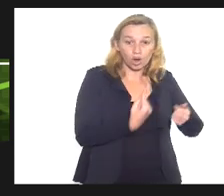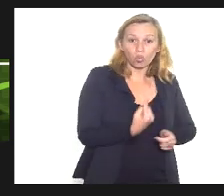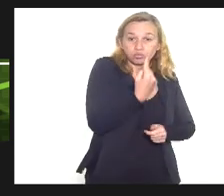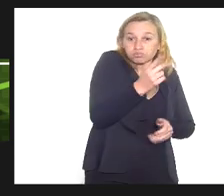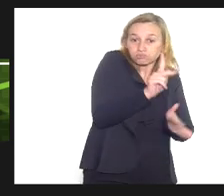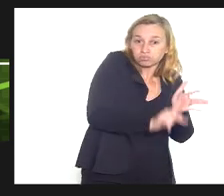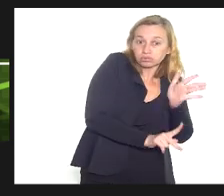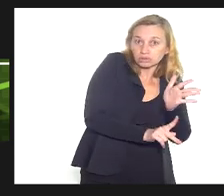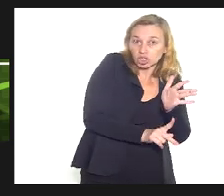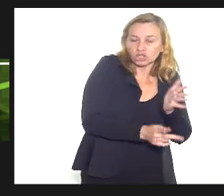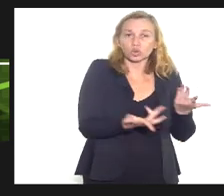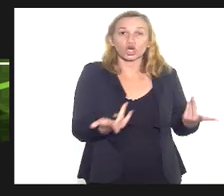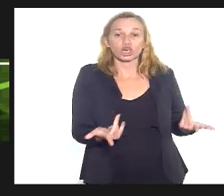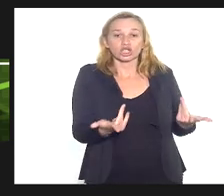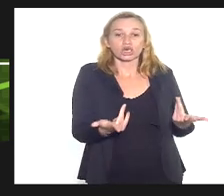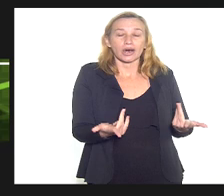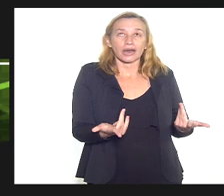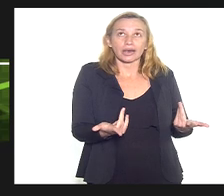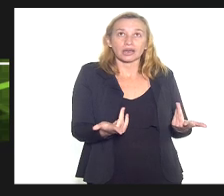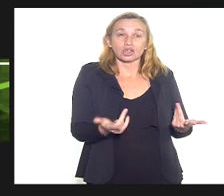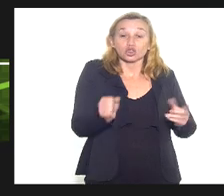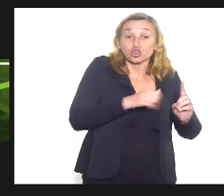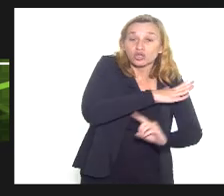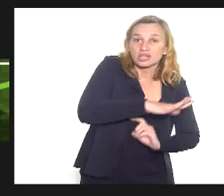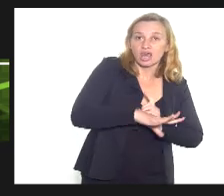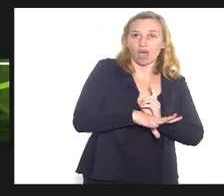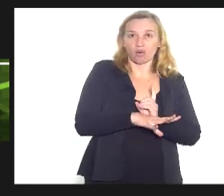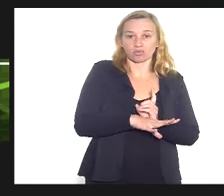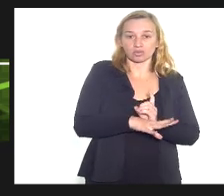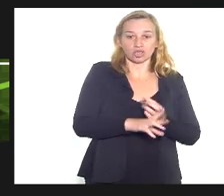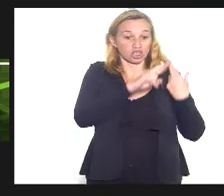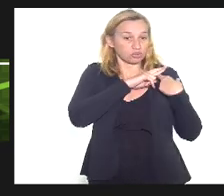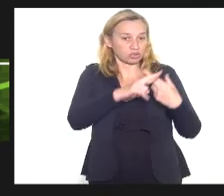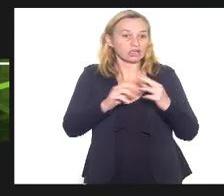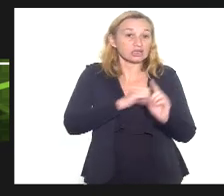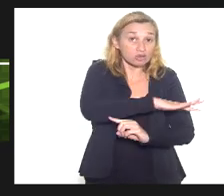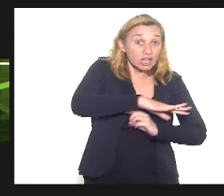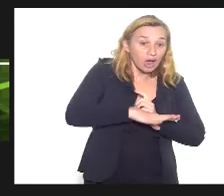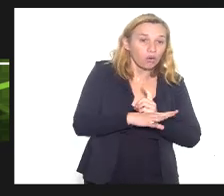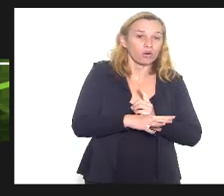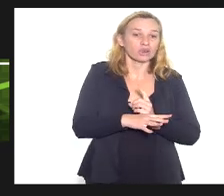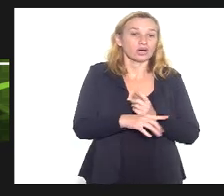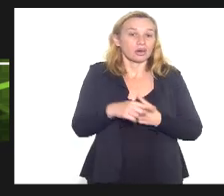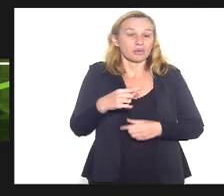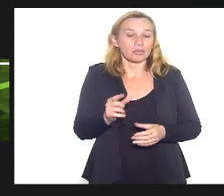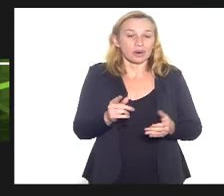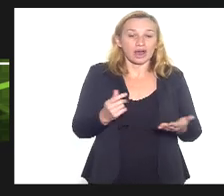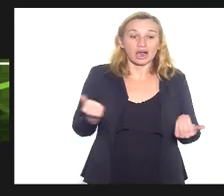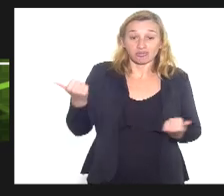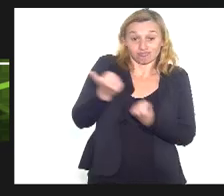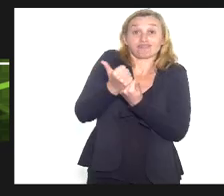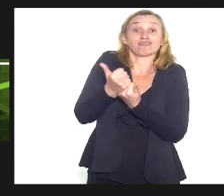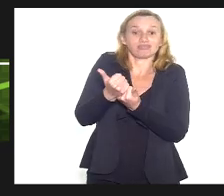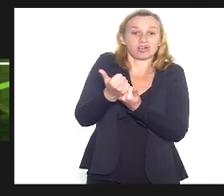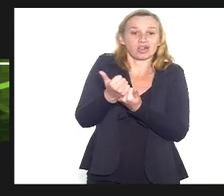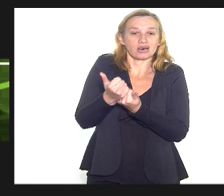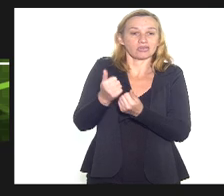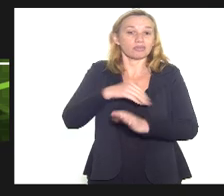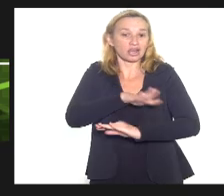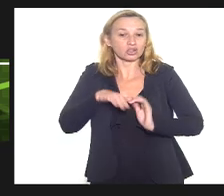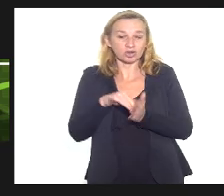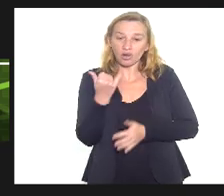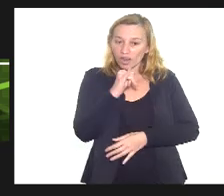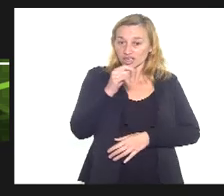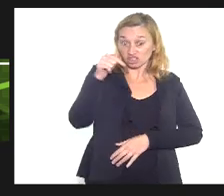projeto de social, de responsabilidade social, para ser apoiado pela Total Energy